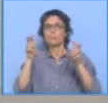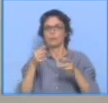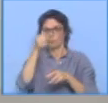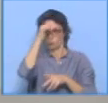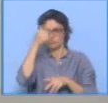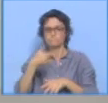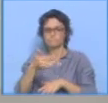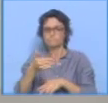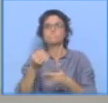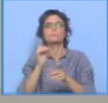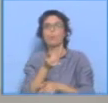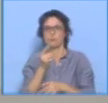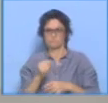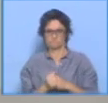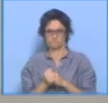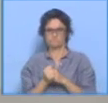é